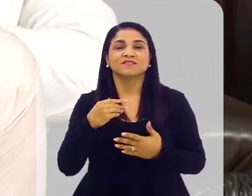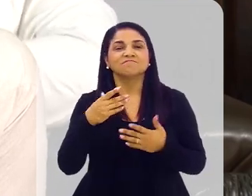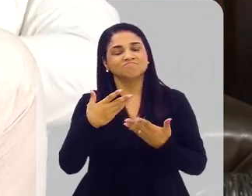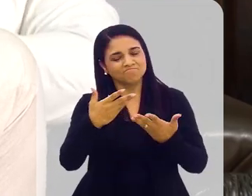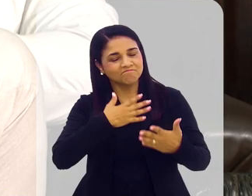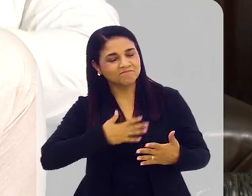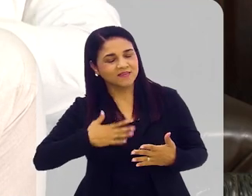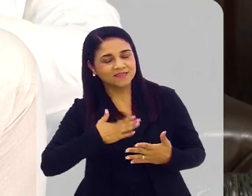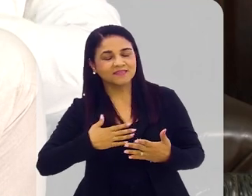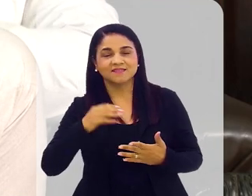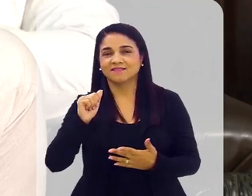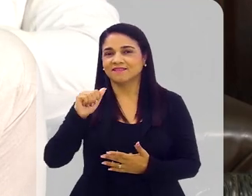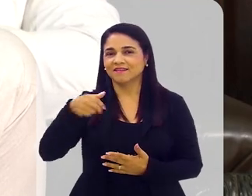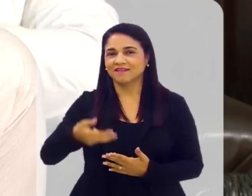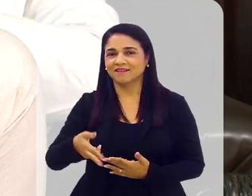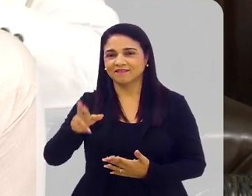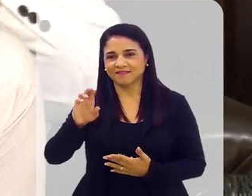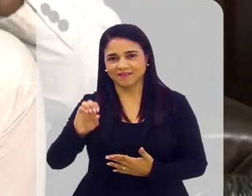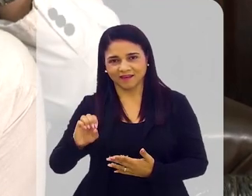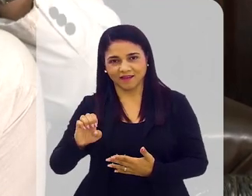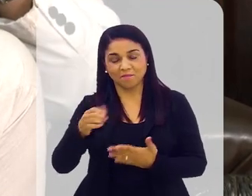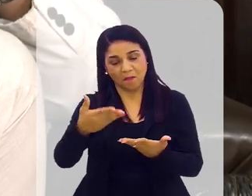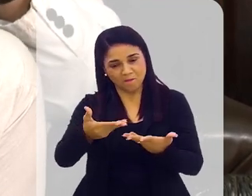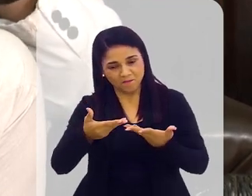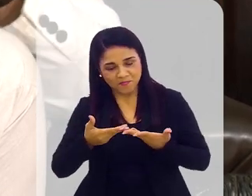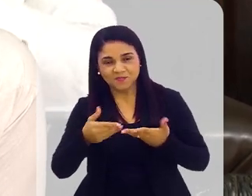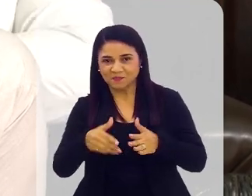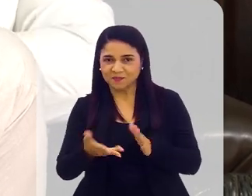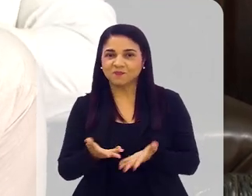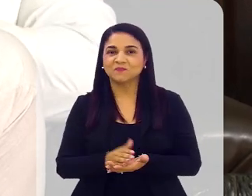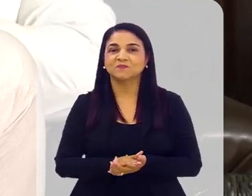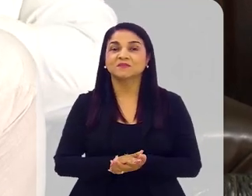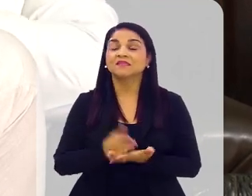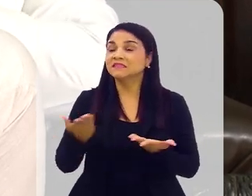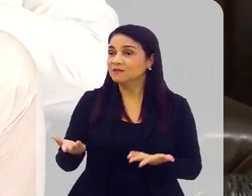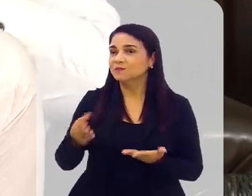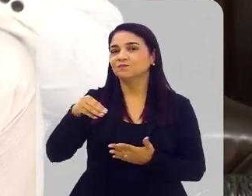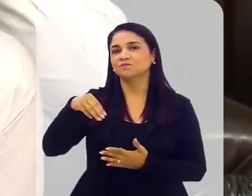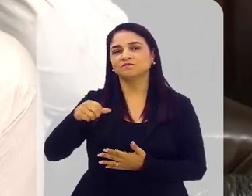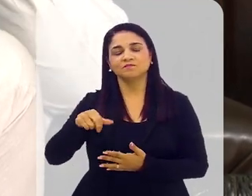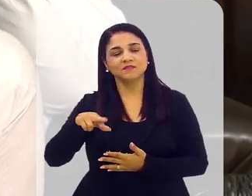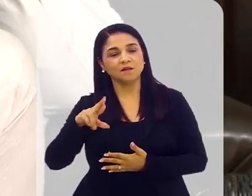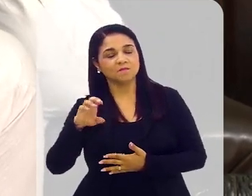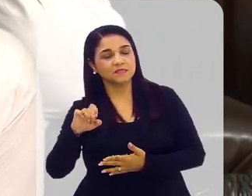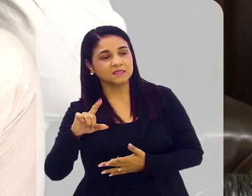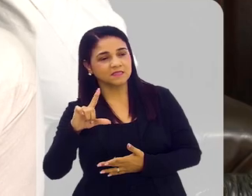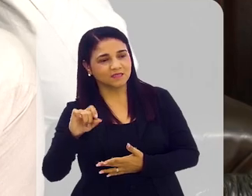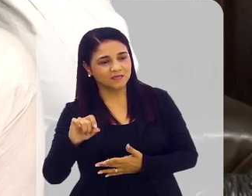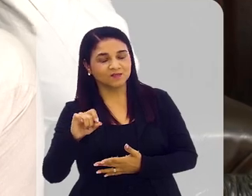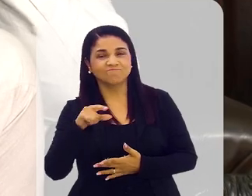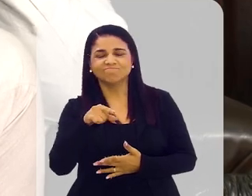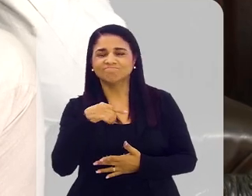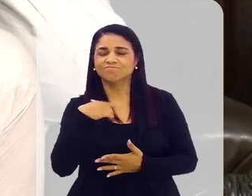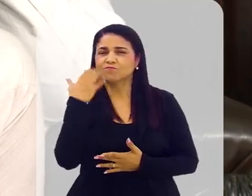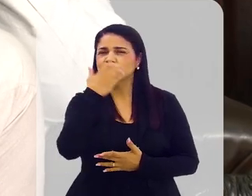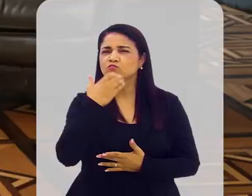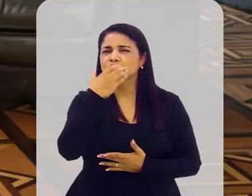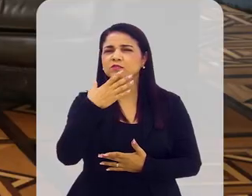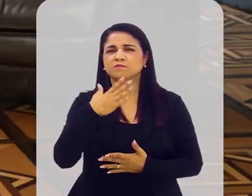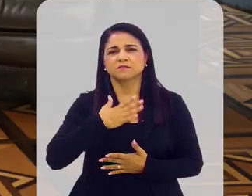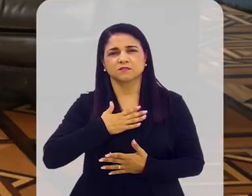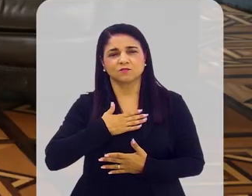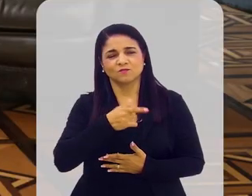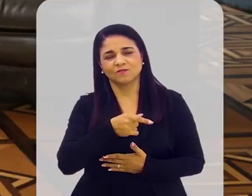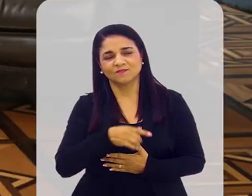prazer. André te trouxe para a minha vida, você já está dentro dela. Marcelo, uma outra canção que te deixa todo besta quando